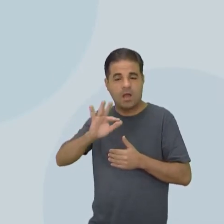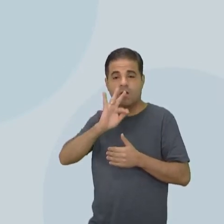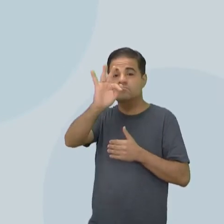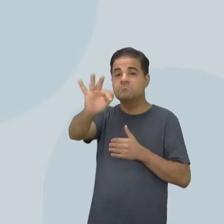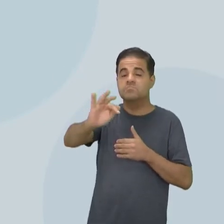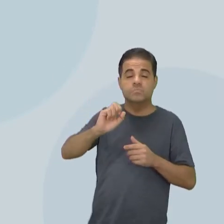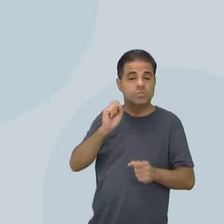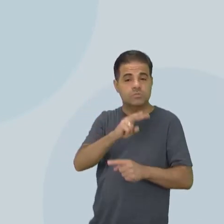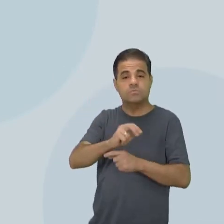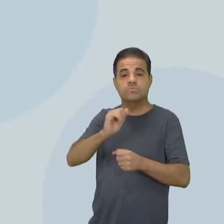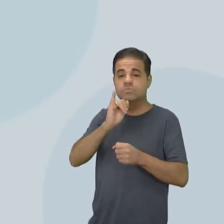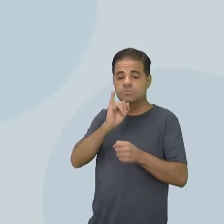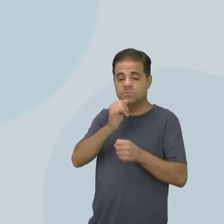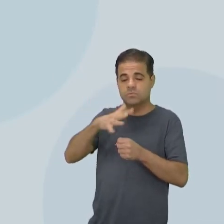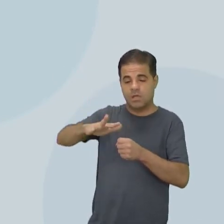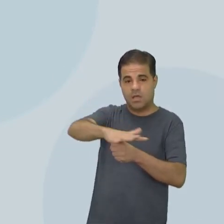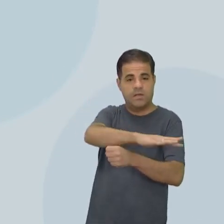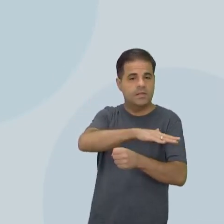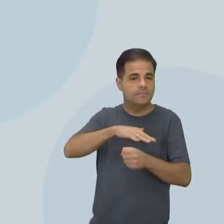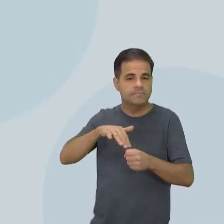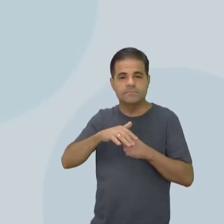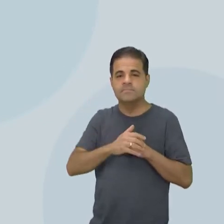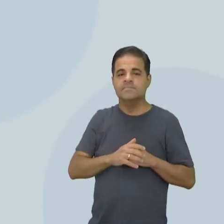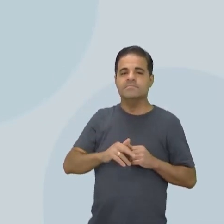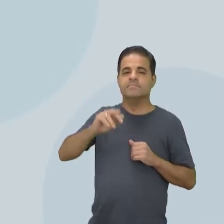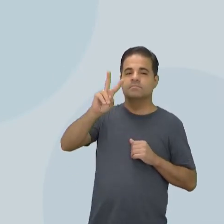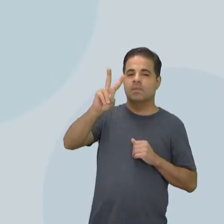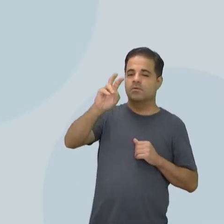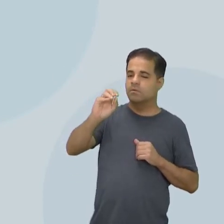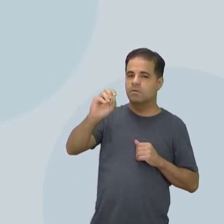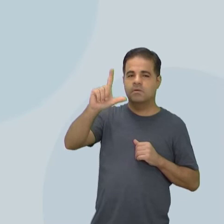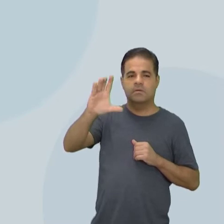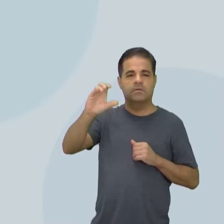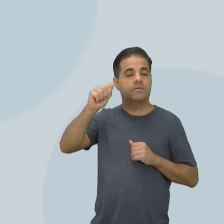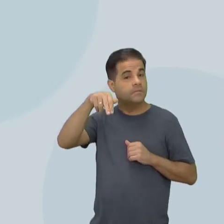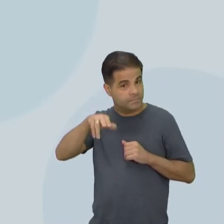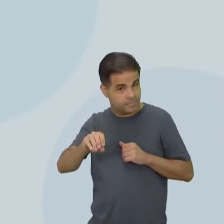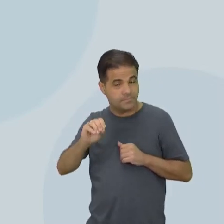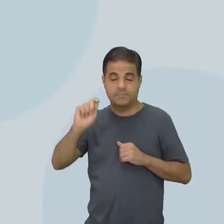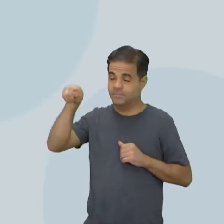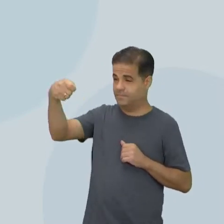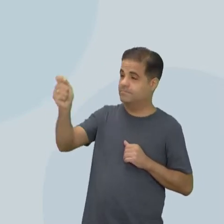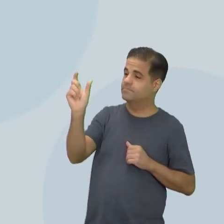futuro. Claro, né? Vulcão.